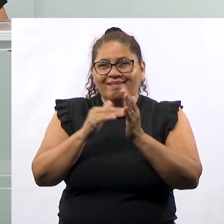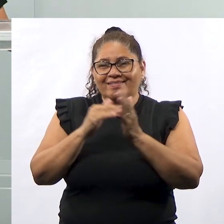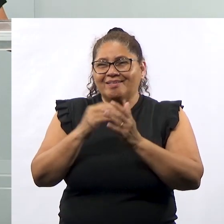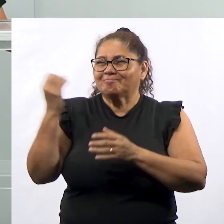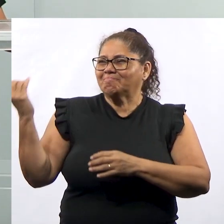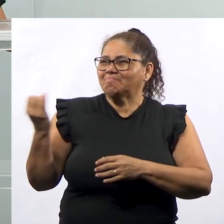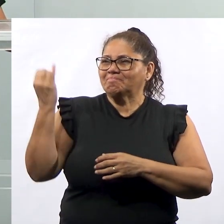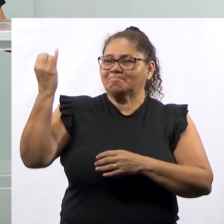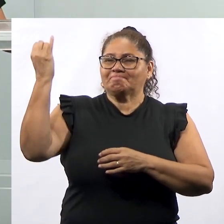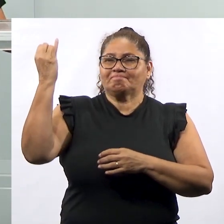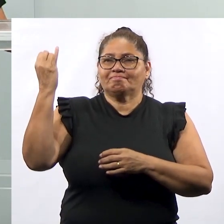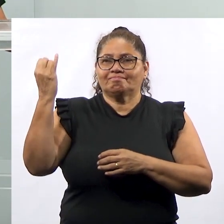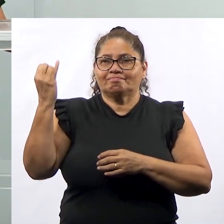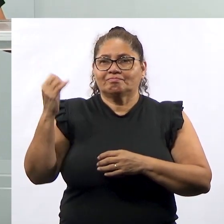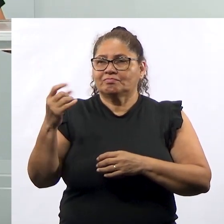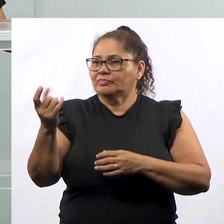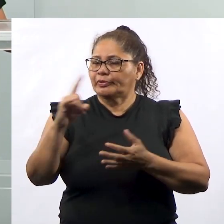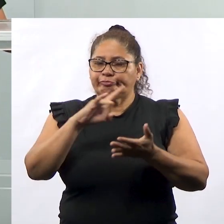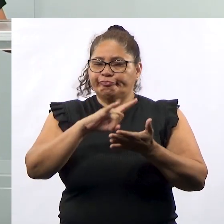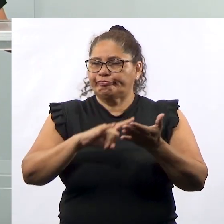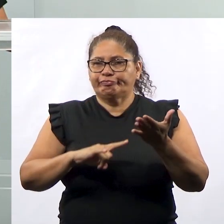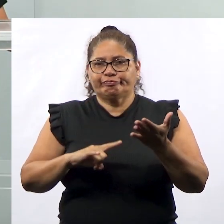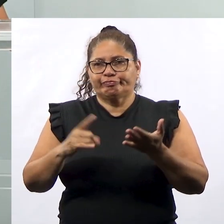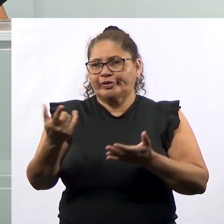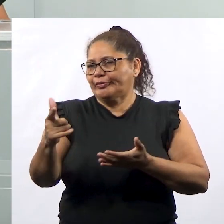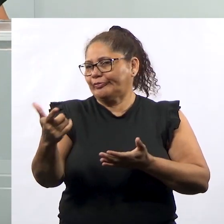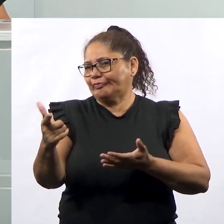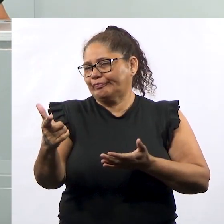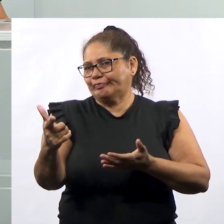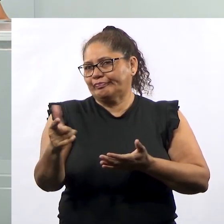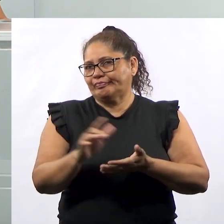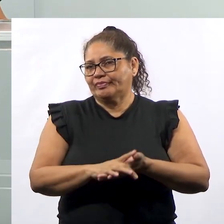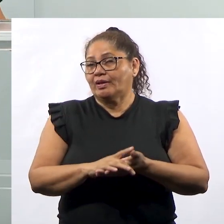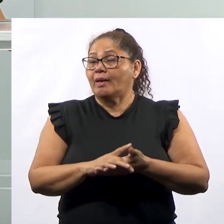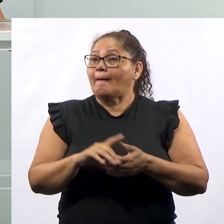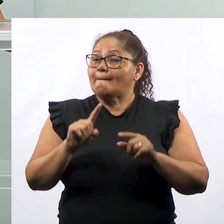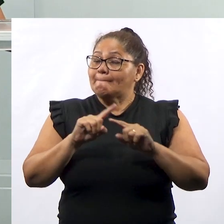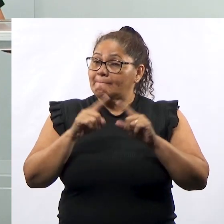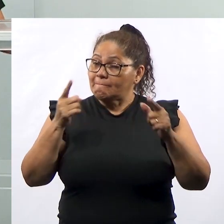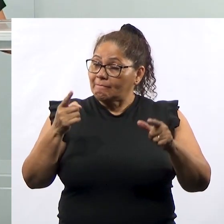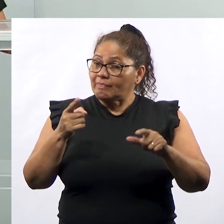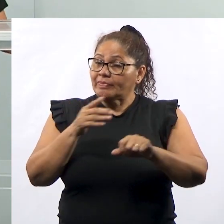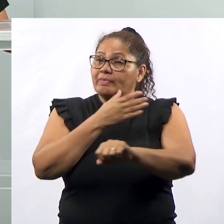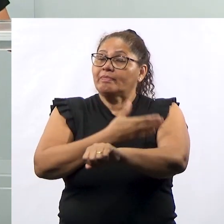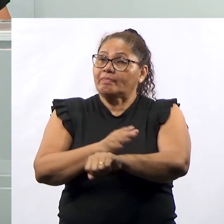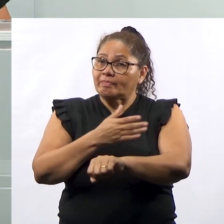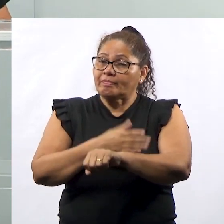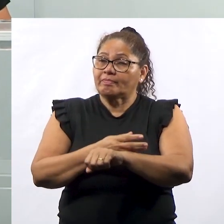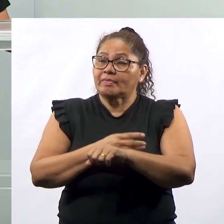mais importantes, não são documentadas. Mas essas práticas podem sim